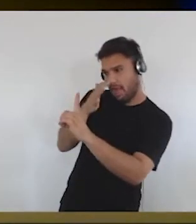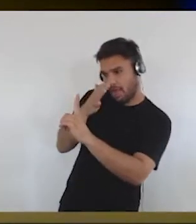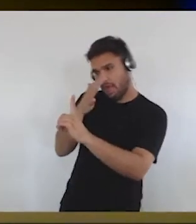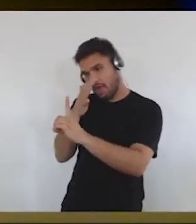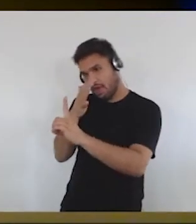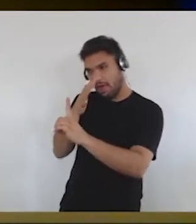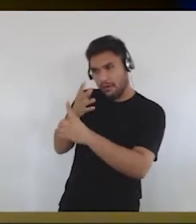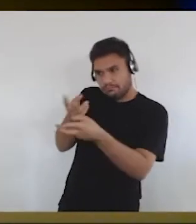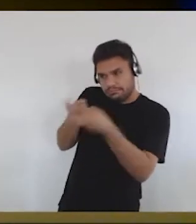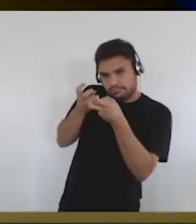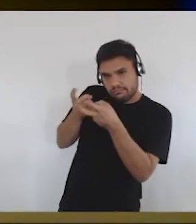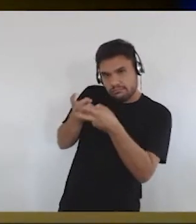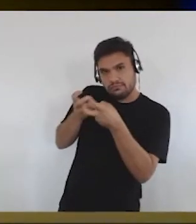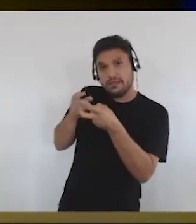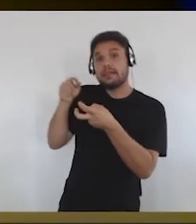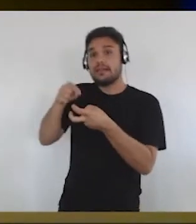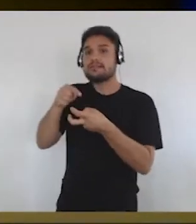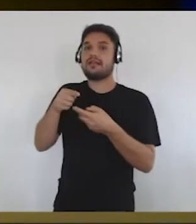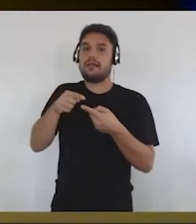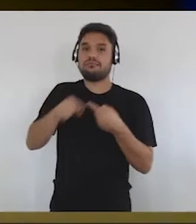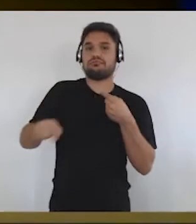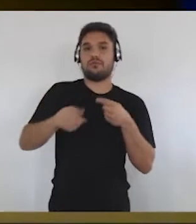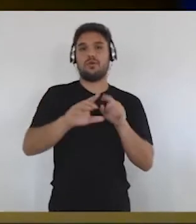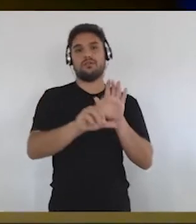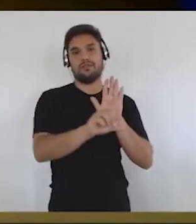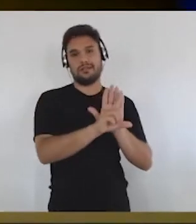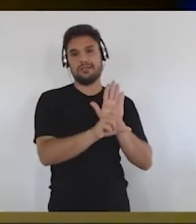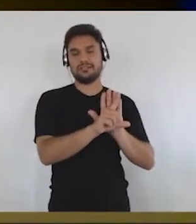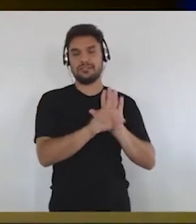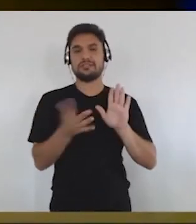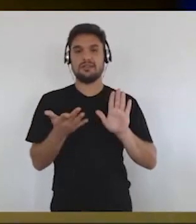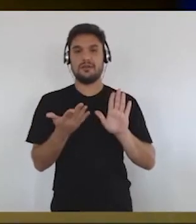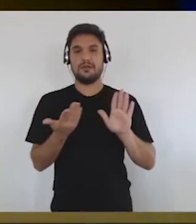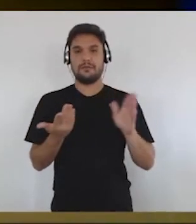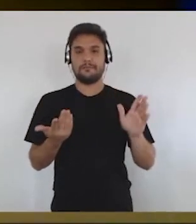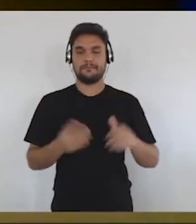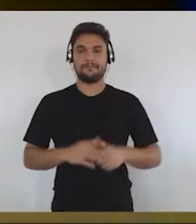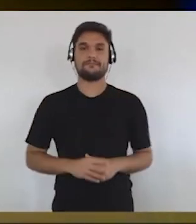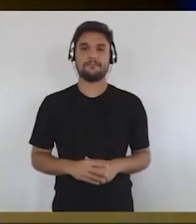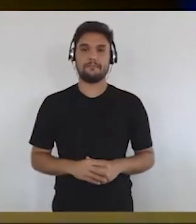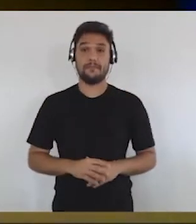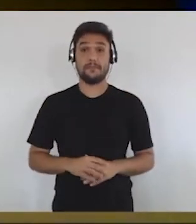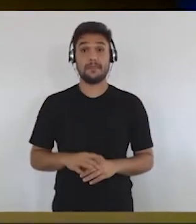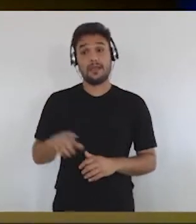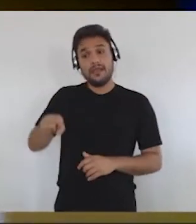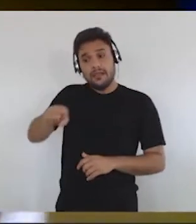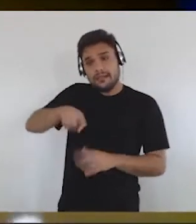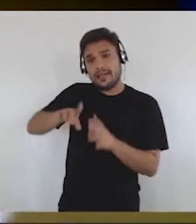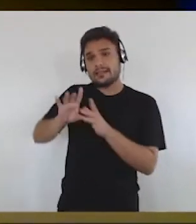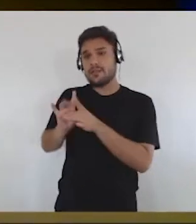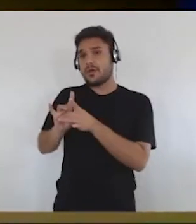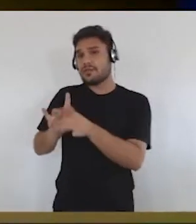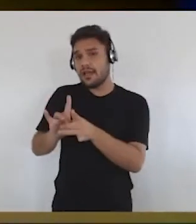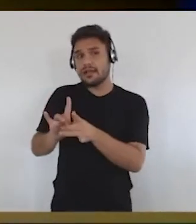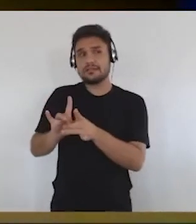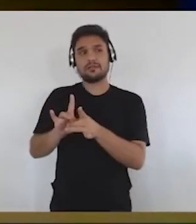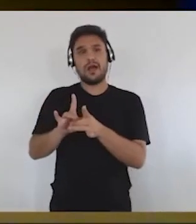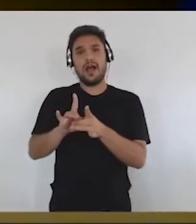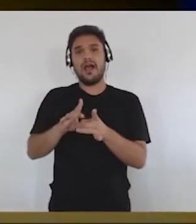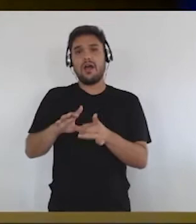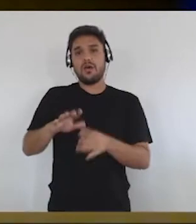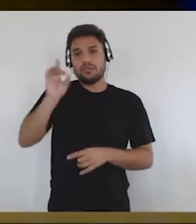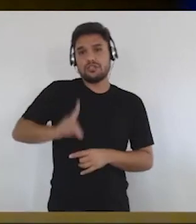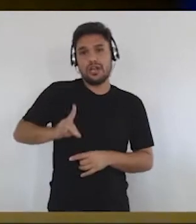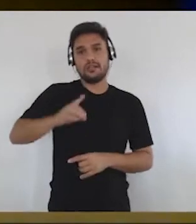defesa, é um clarividente ato desleal, é um ato transgressor da boa-fé. E, nesse contexto, as prerrogativas